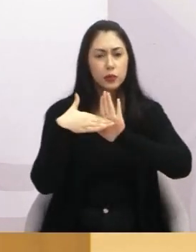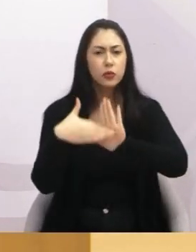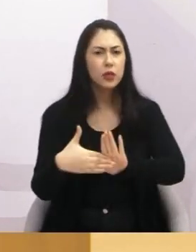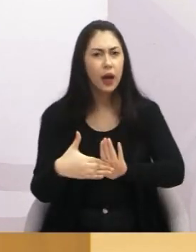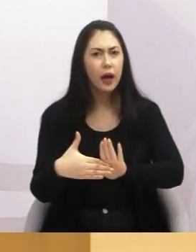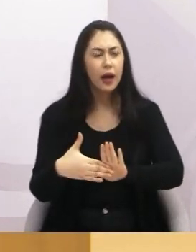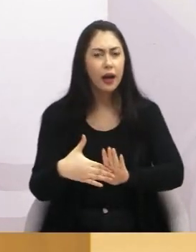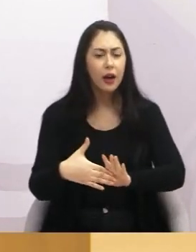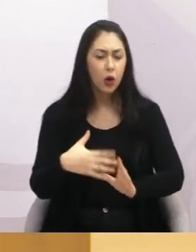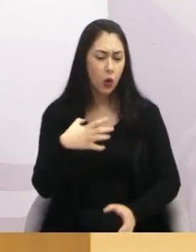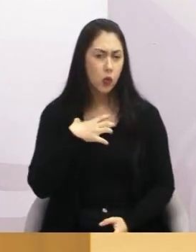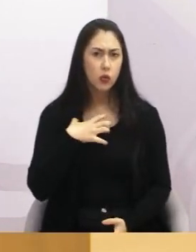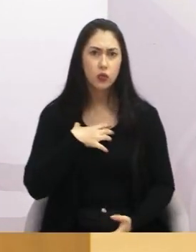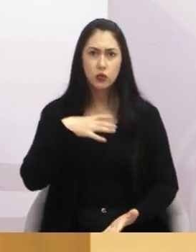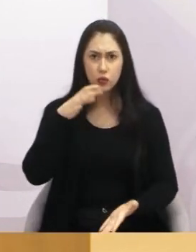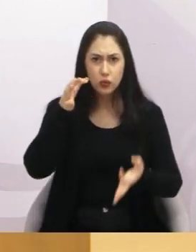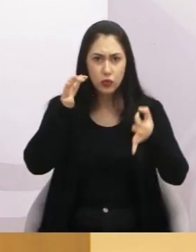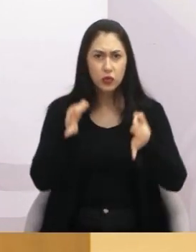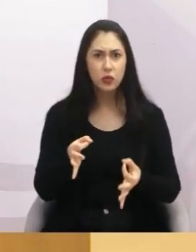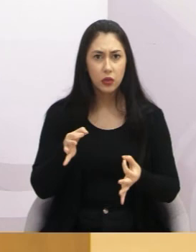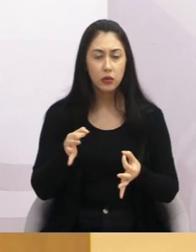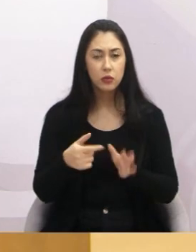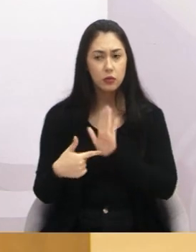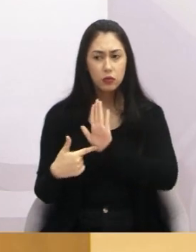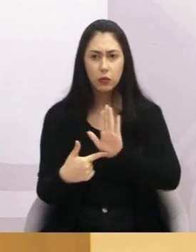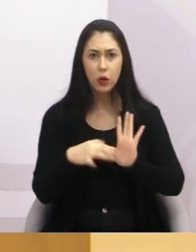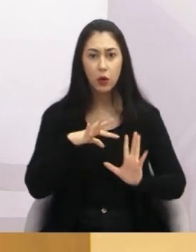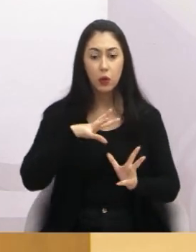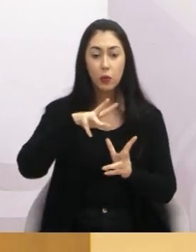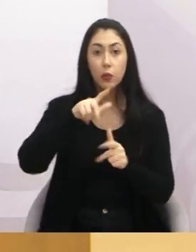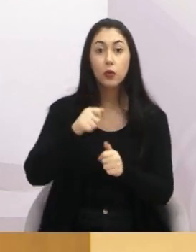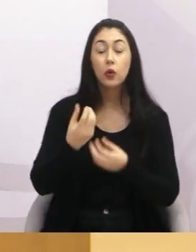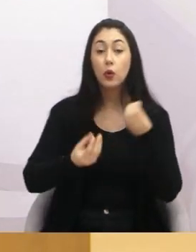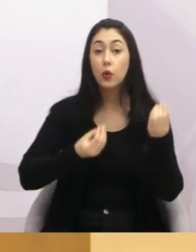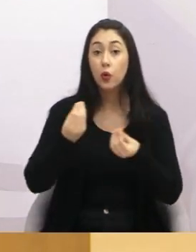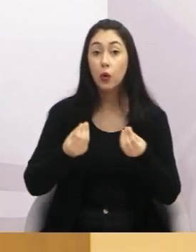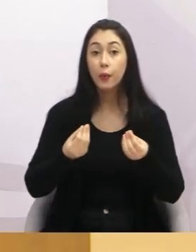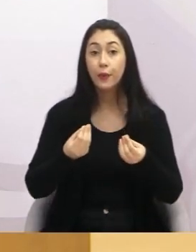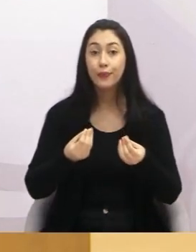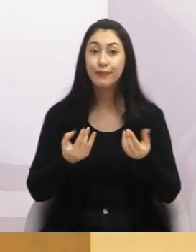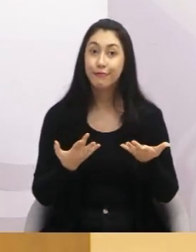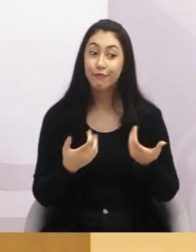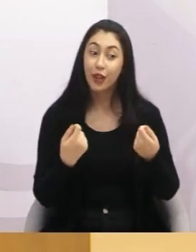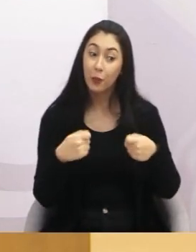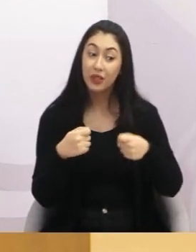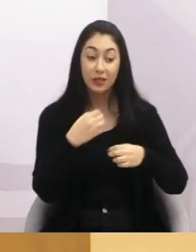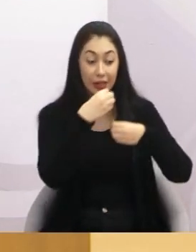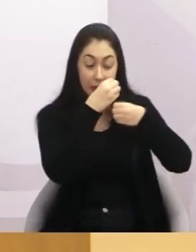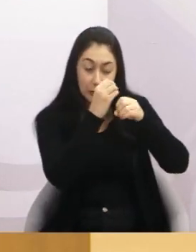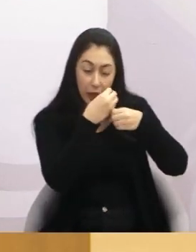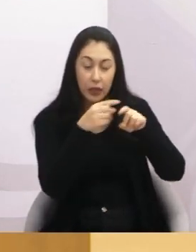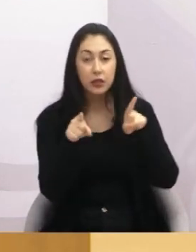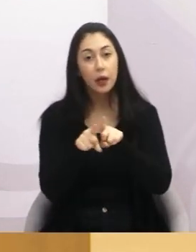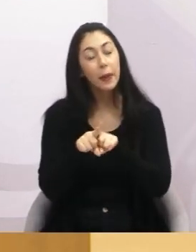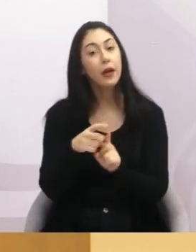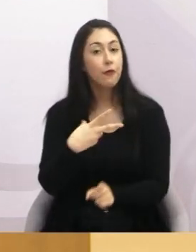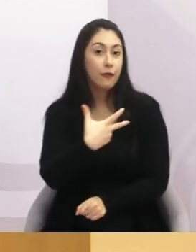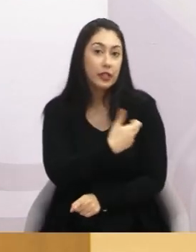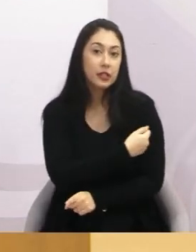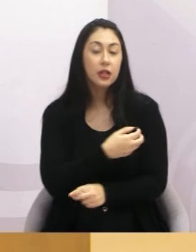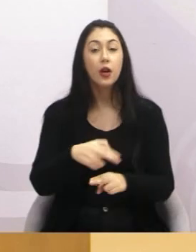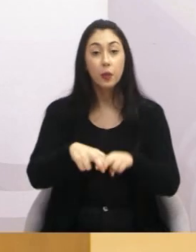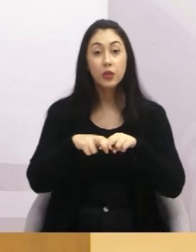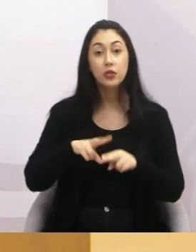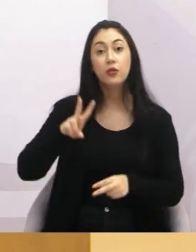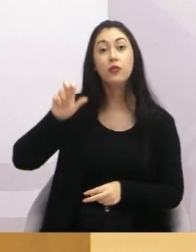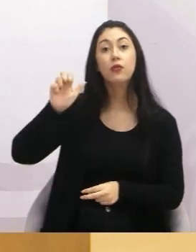da forma como já está demonstrada no mundo, que é a ciência, que é a vacina. Portanto, Valmir, eu